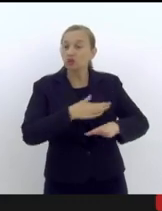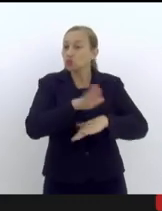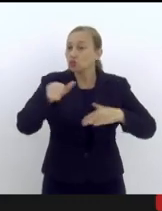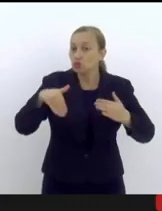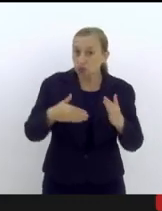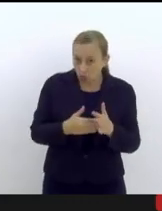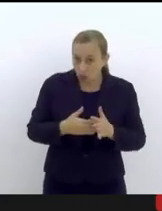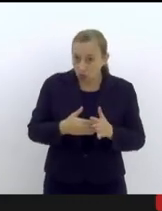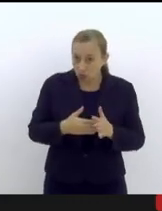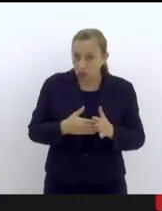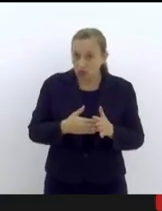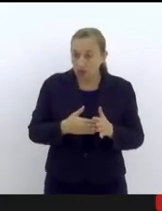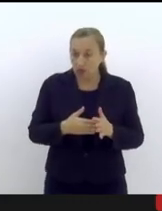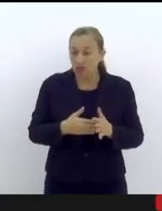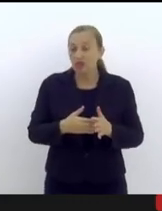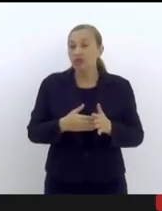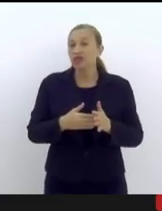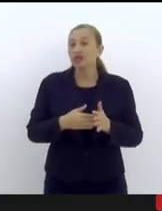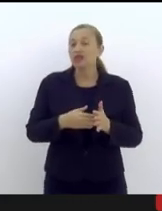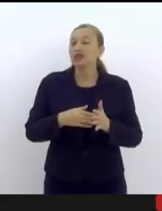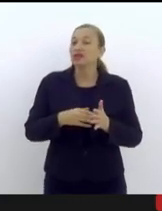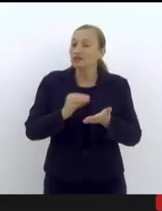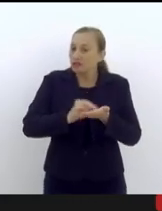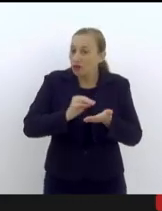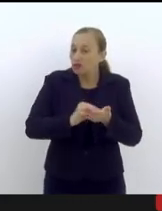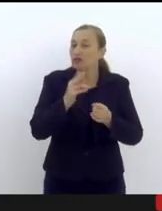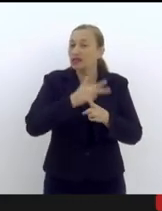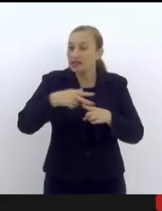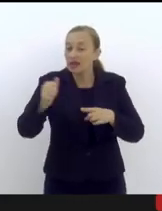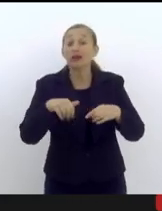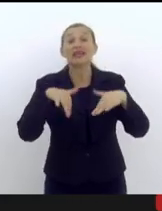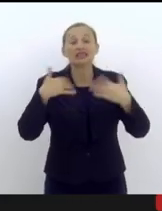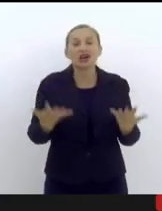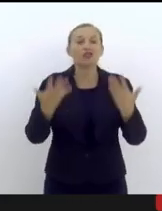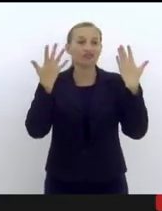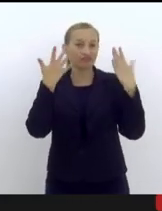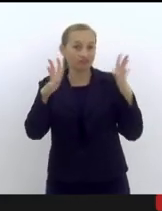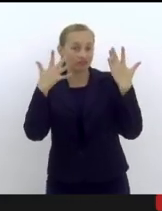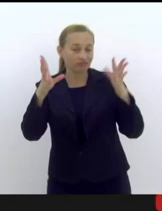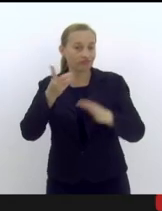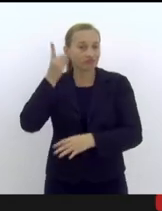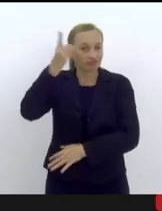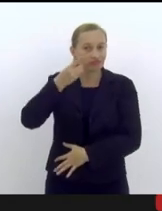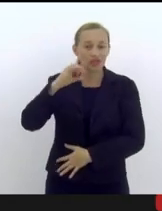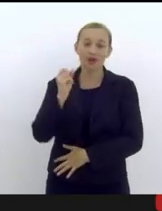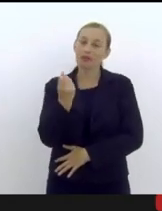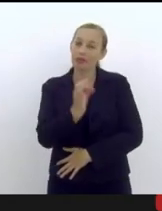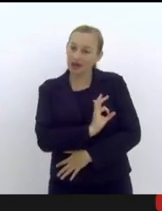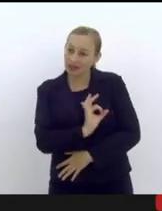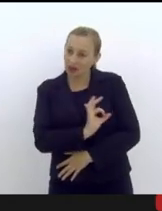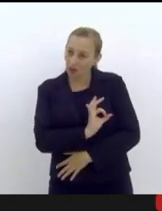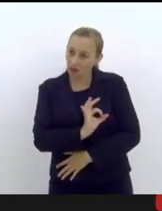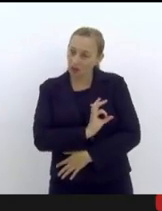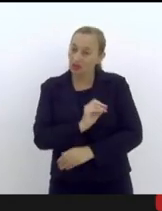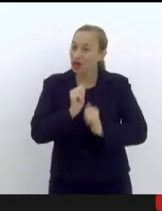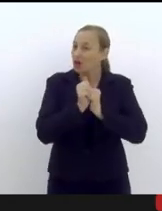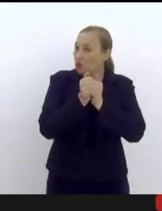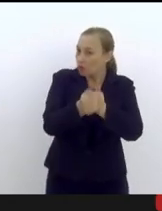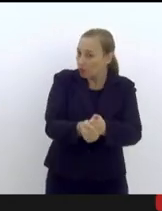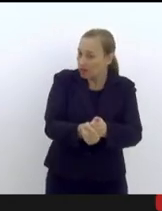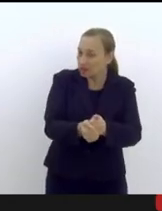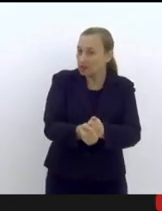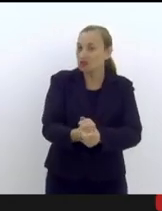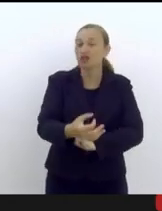que ainda nos restam vencer então parabenizar deputada Marta Rocha acompanhando